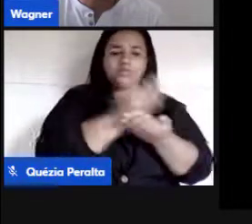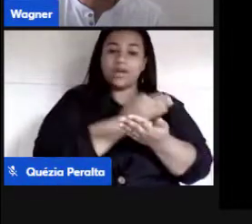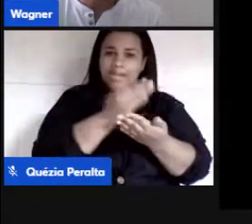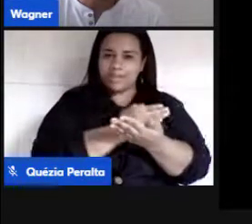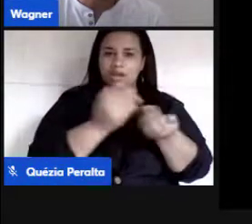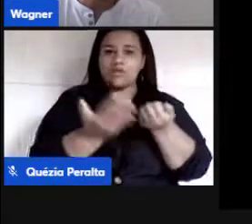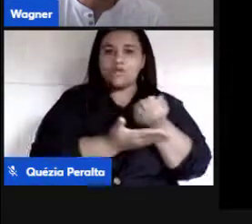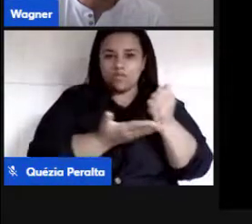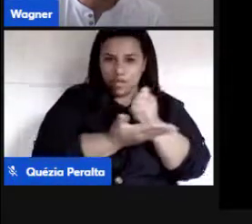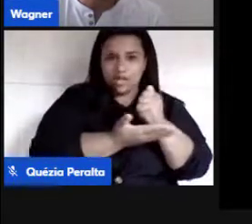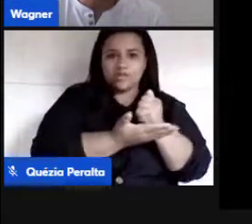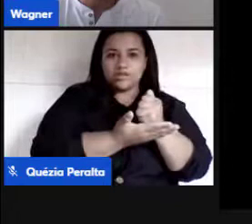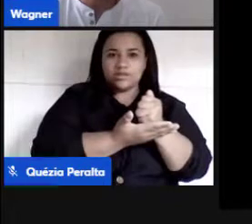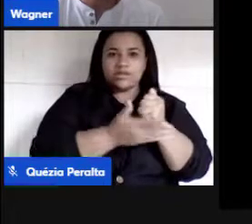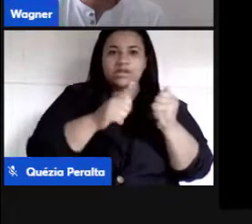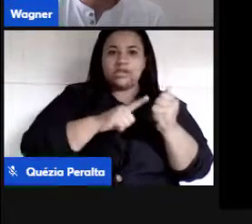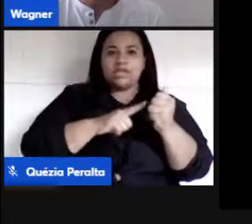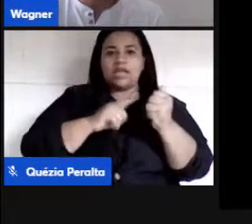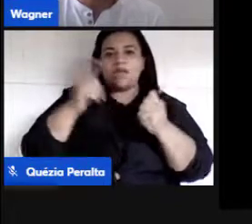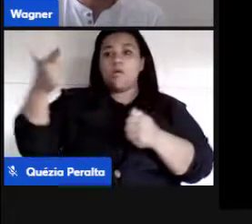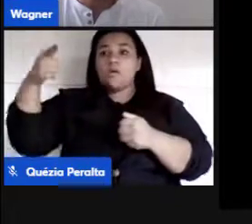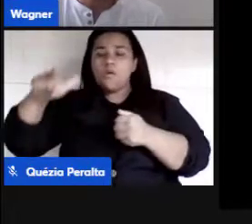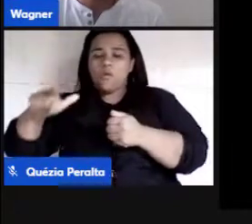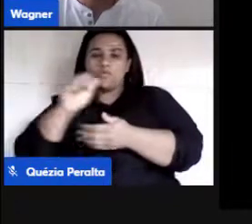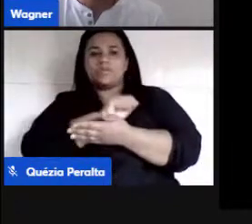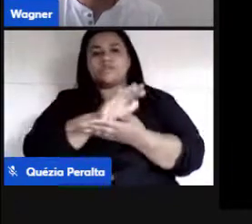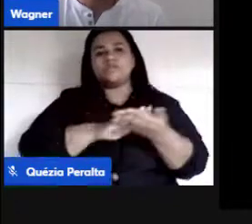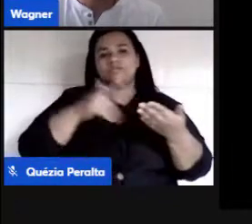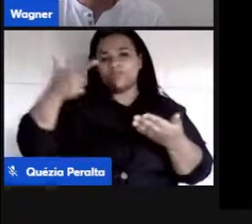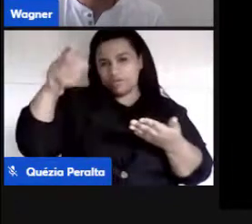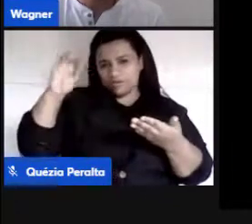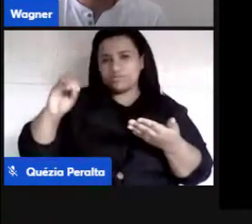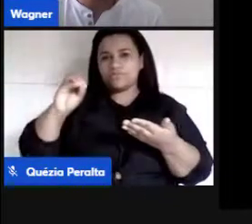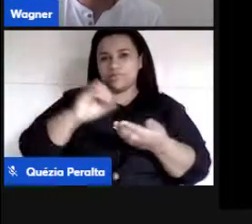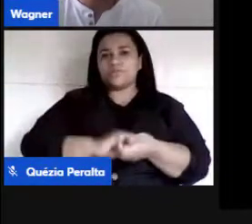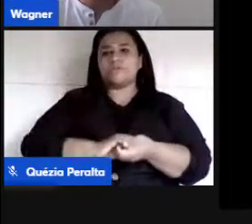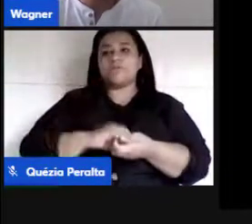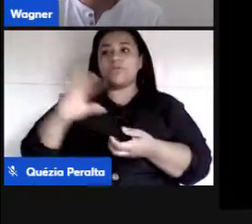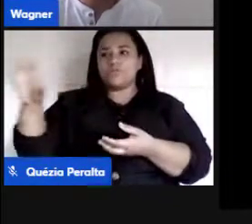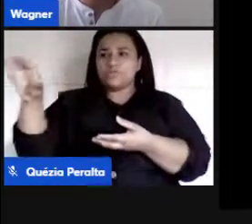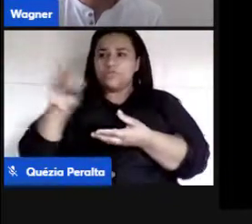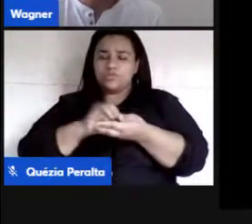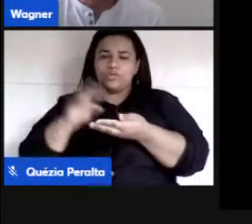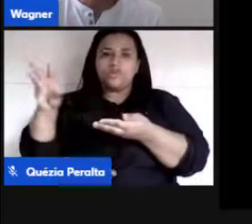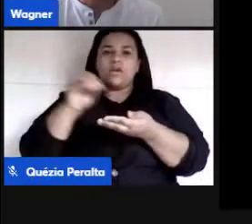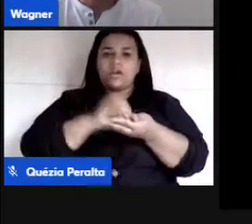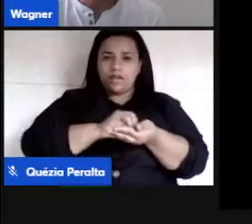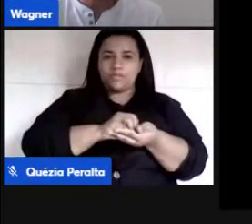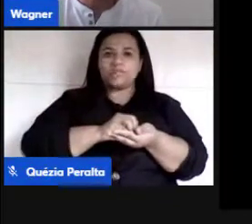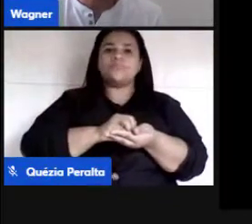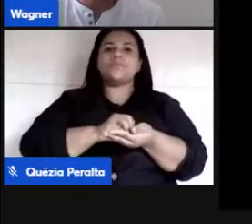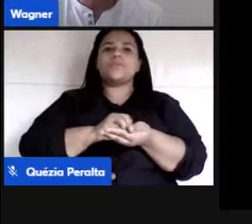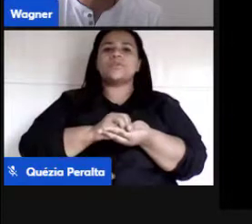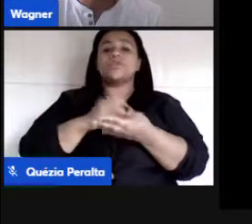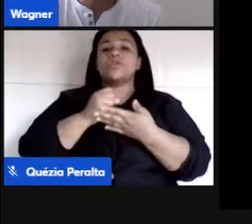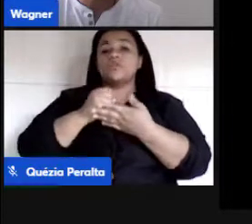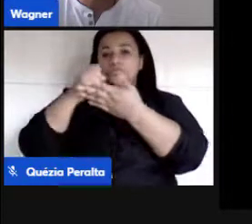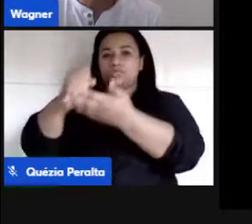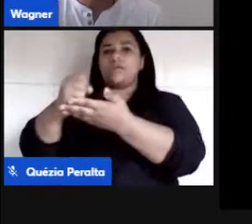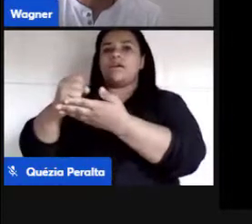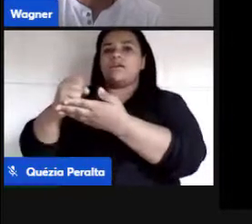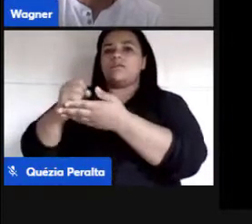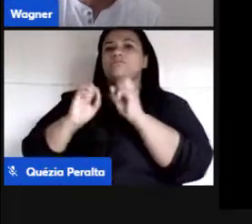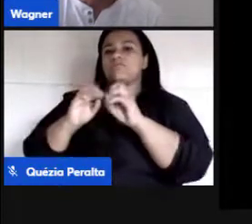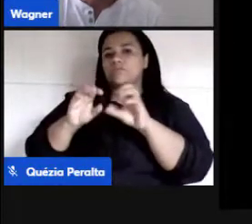atividades, então, assim, você pode tirar atividades ali para contribuir também. Você também pode buscar no blog